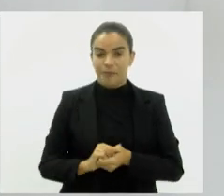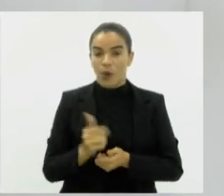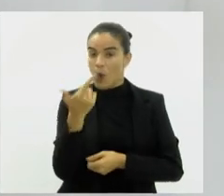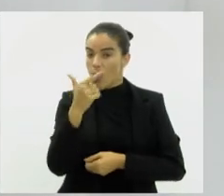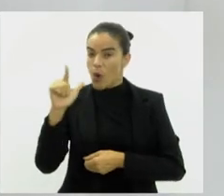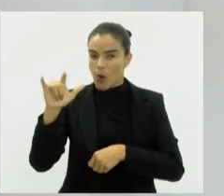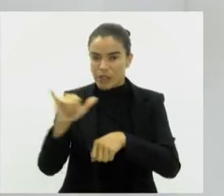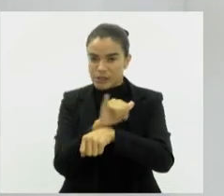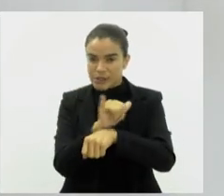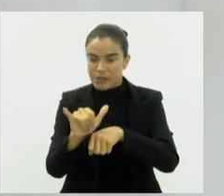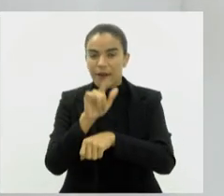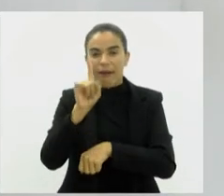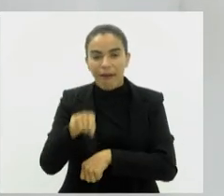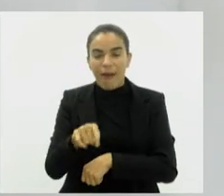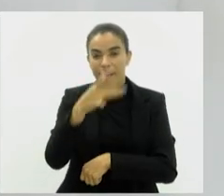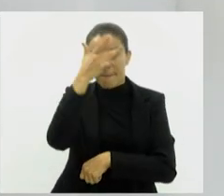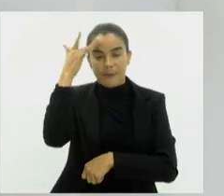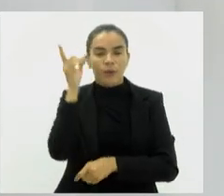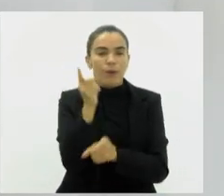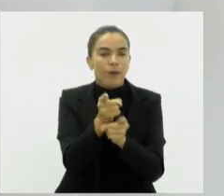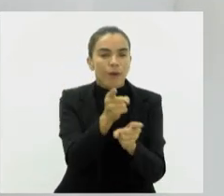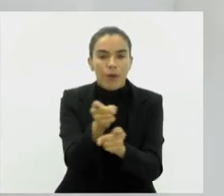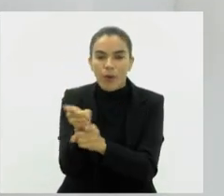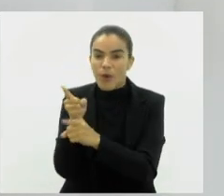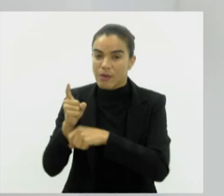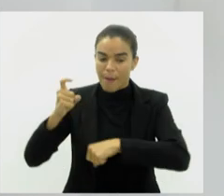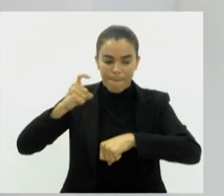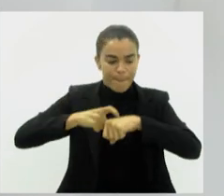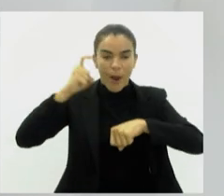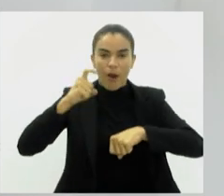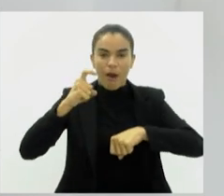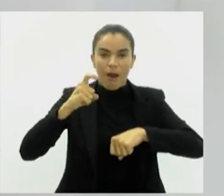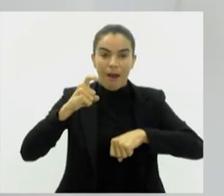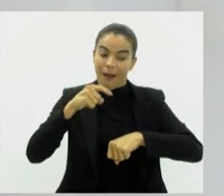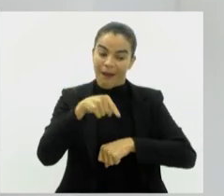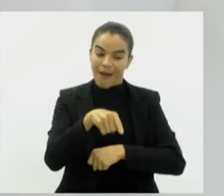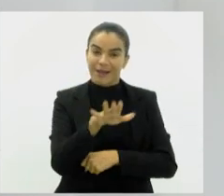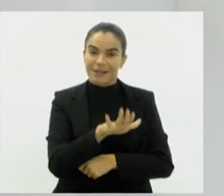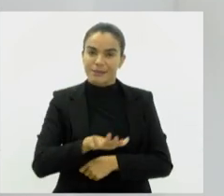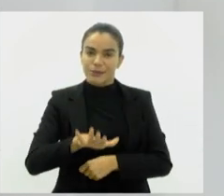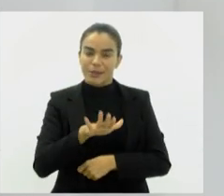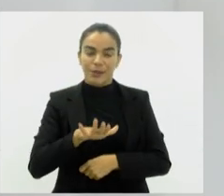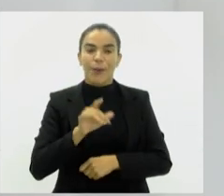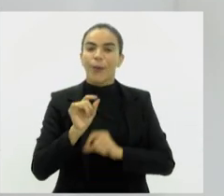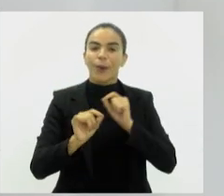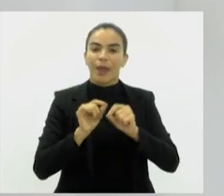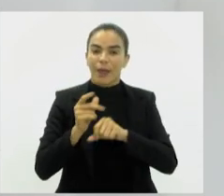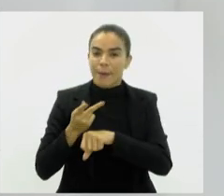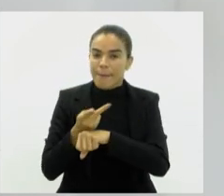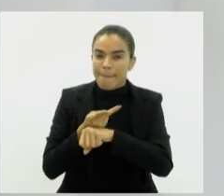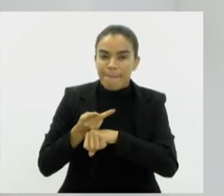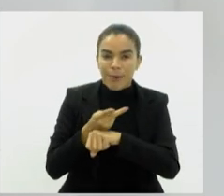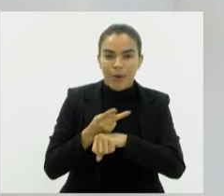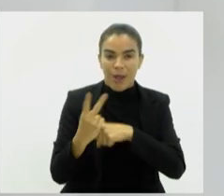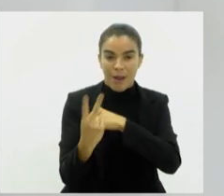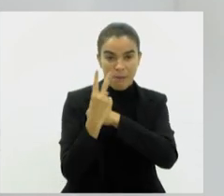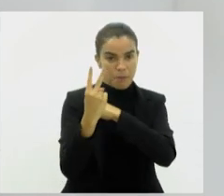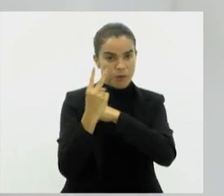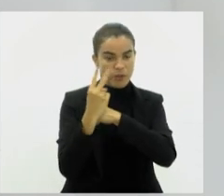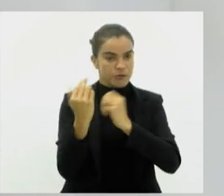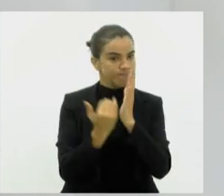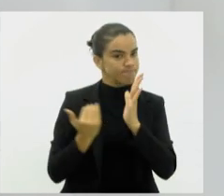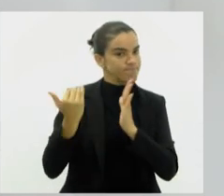outra medida no caso das pessoas encontrarem escorpiões. Nesse caso, elas devem procurar se proteger ao